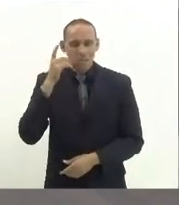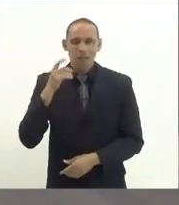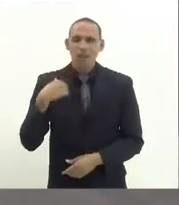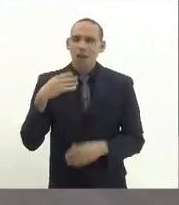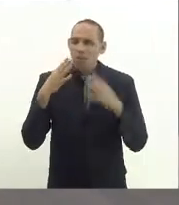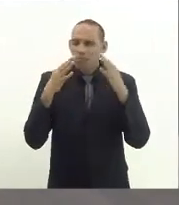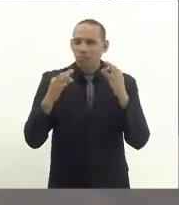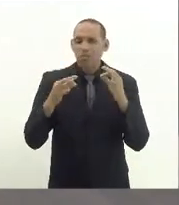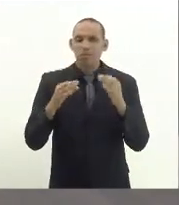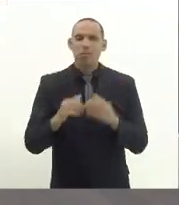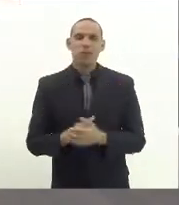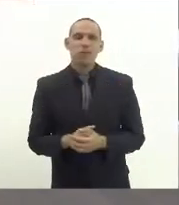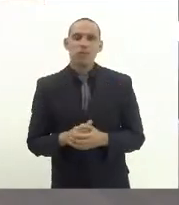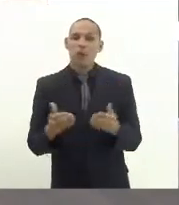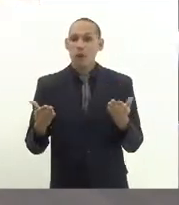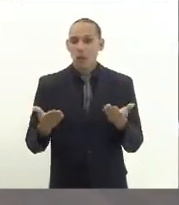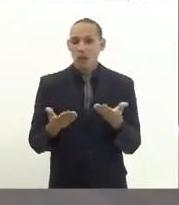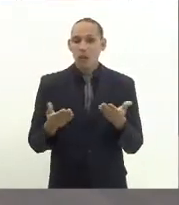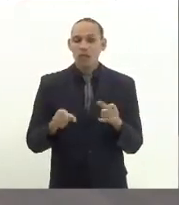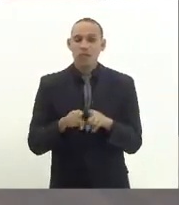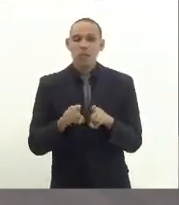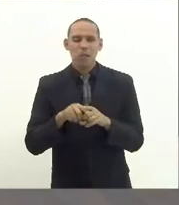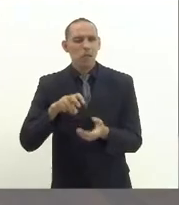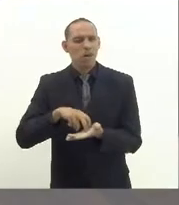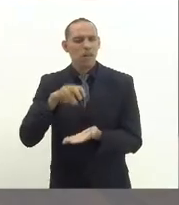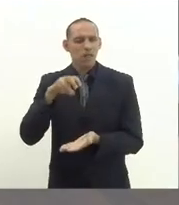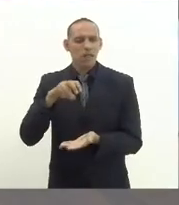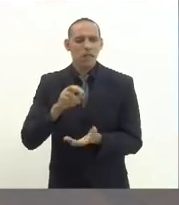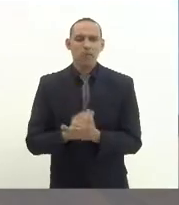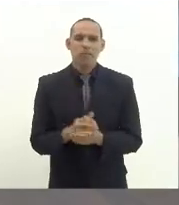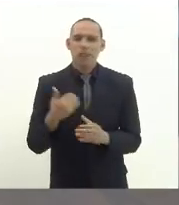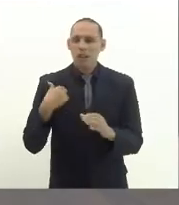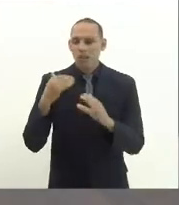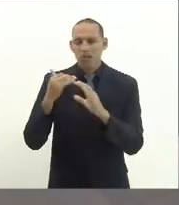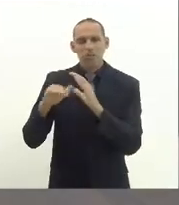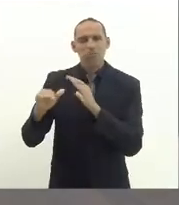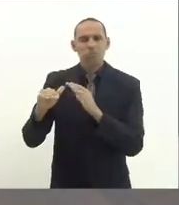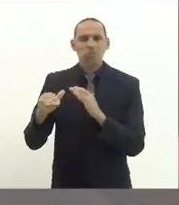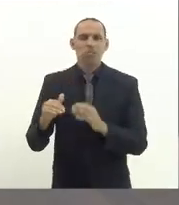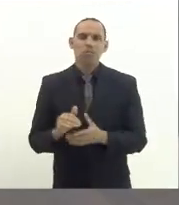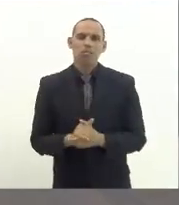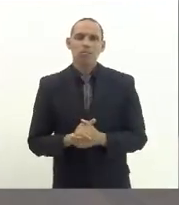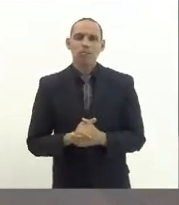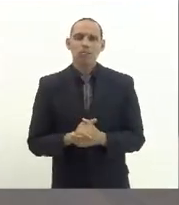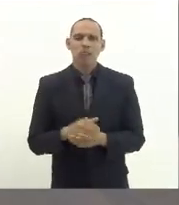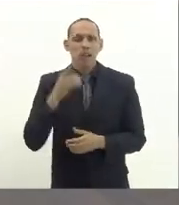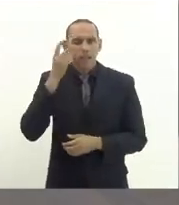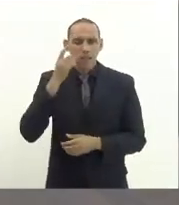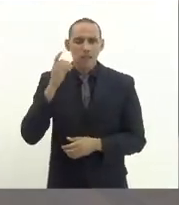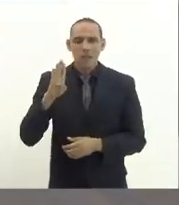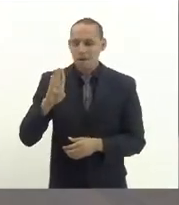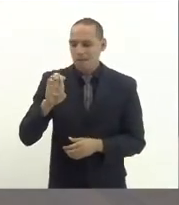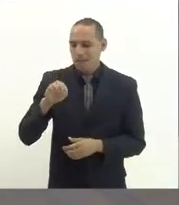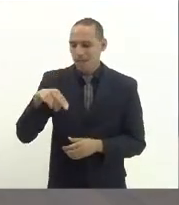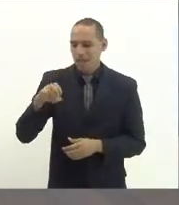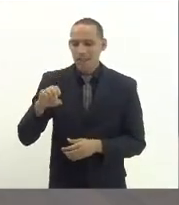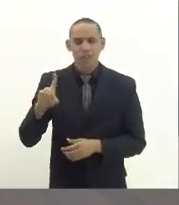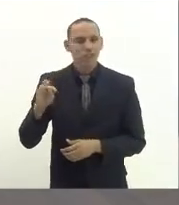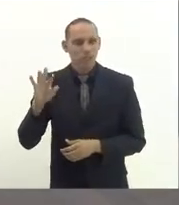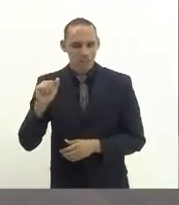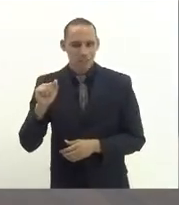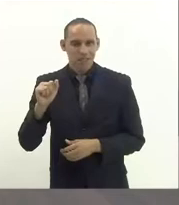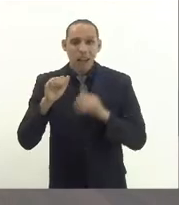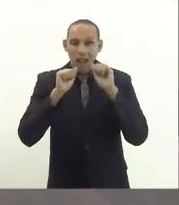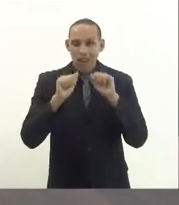chamar atenção é hoje inclusive pela manhã eu enviei uma mensagem a deputada Benedita da Silva e a sua